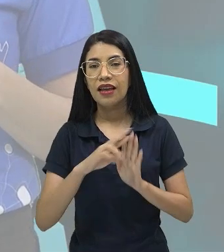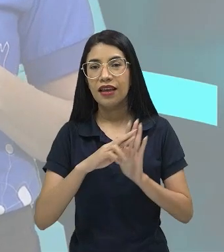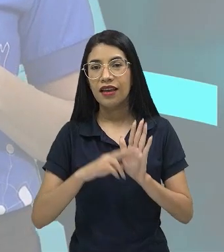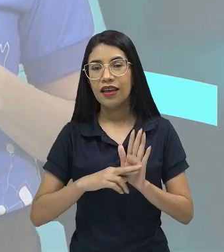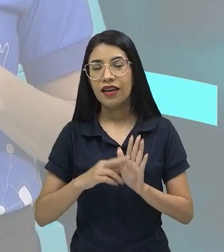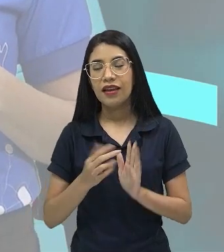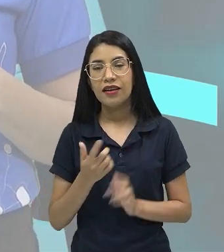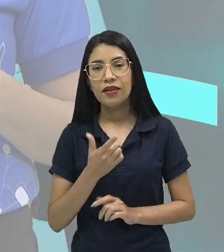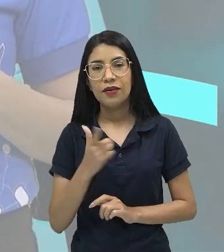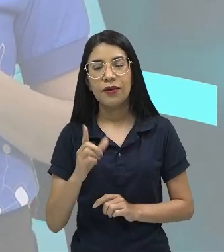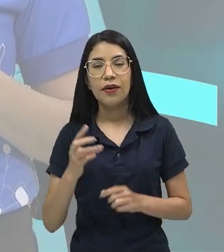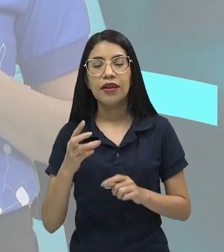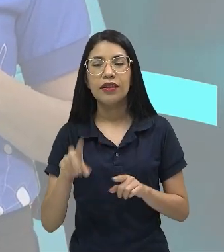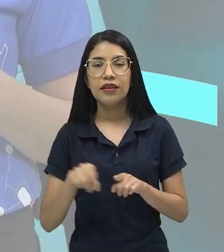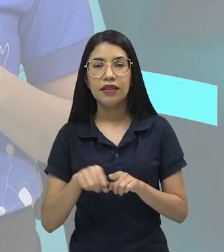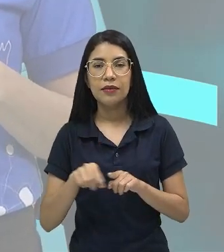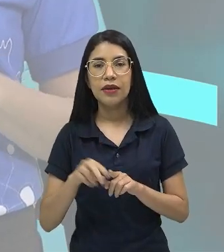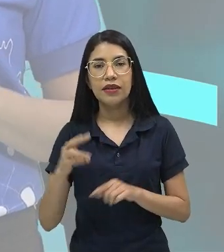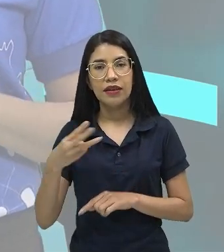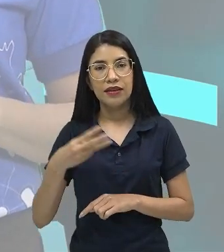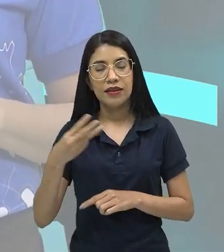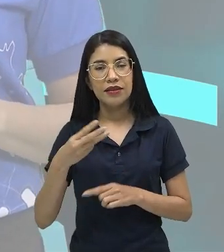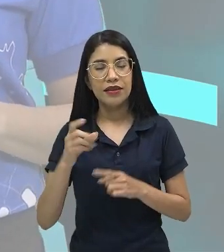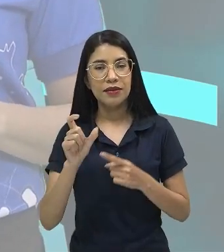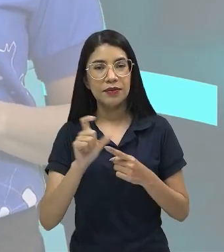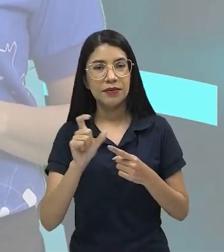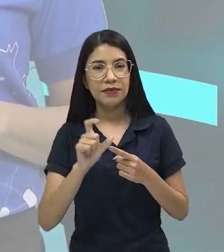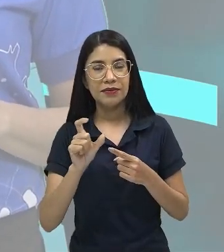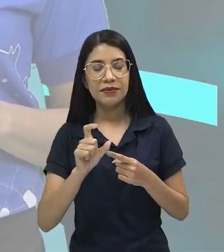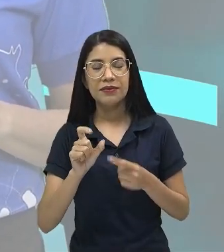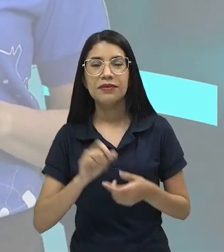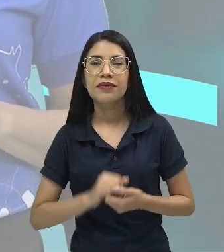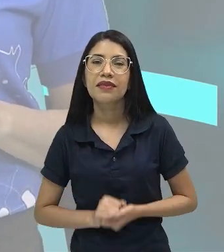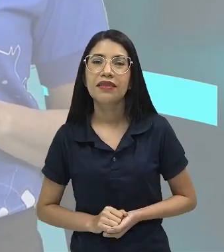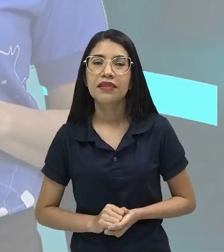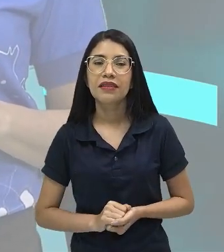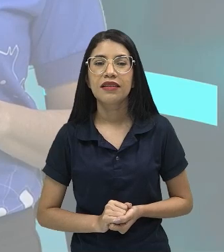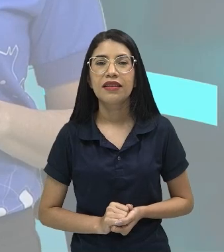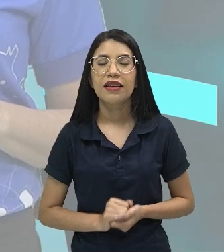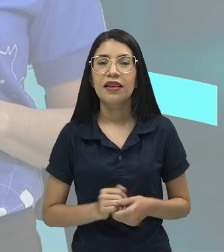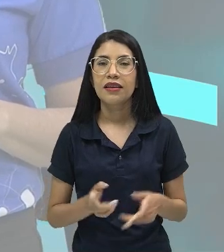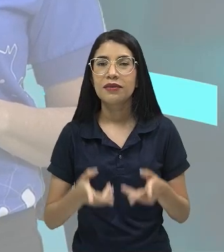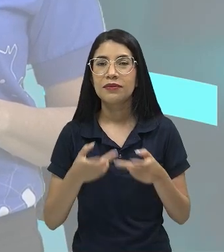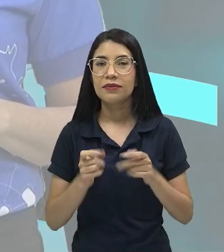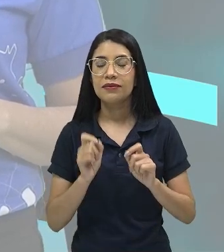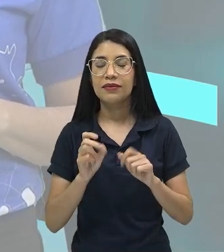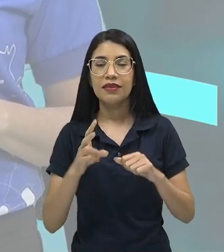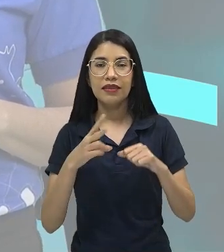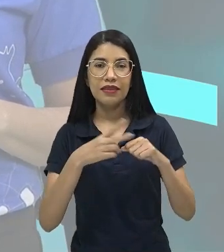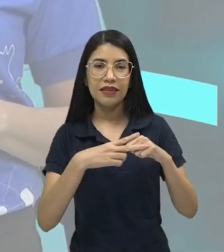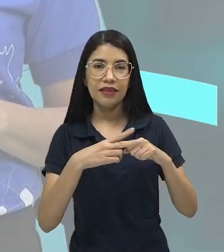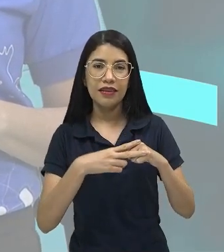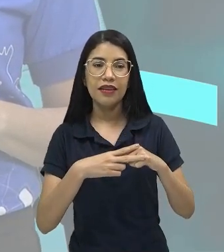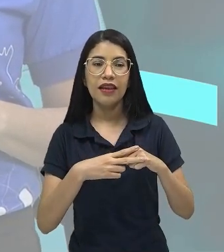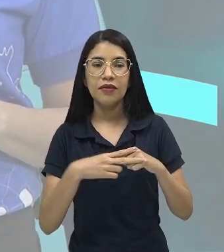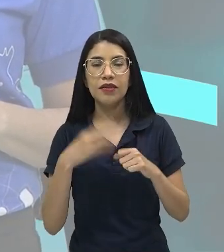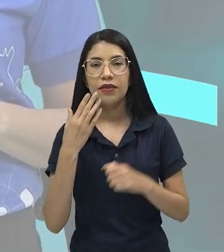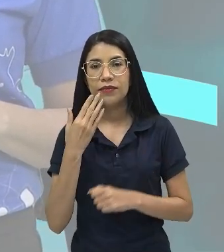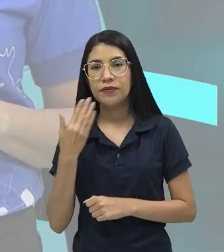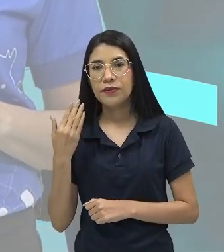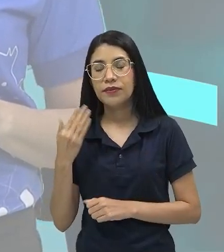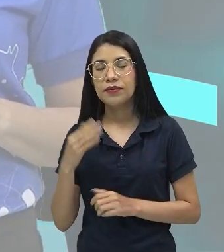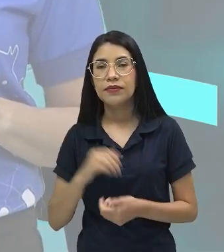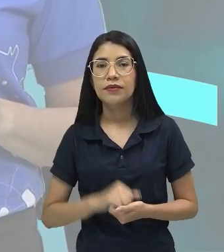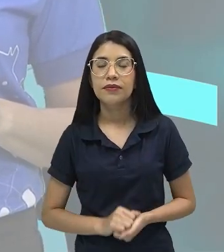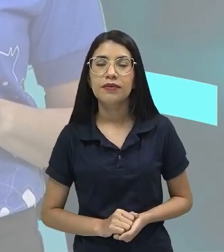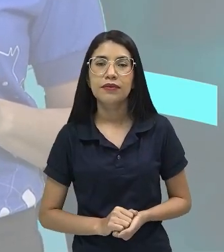da terceira pessoa, certo? Essa regra, vocês podem observar que os verbos estão destacados aqui no final, olha